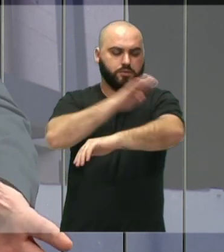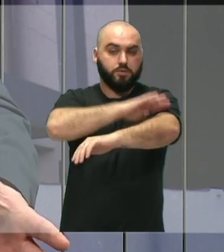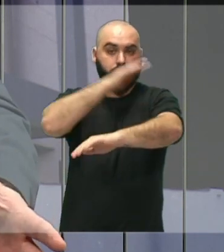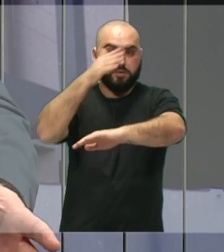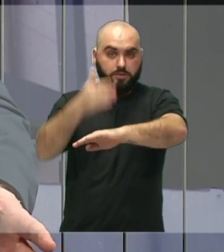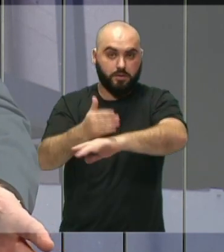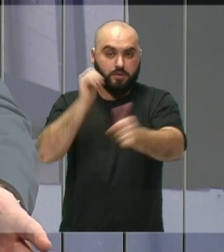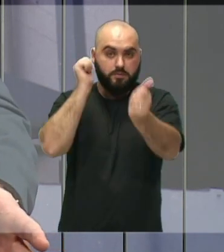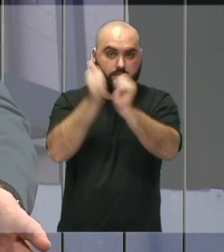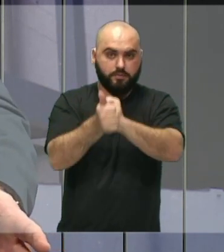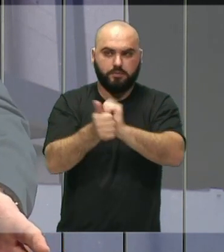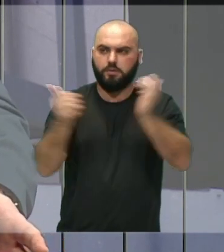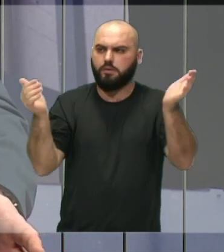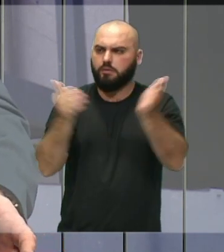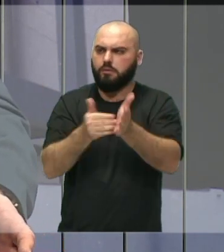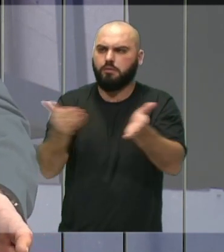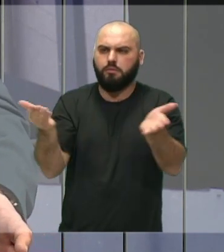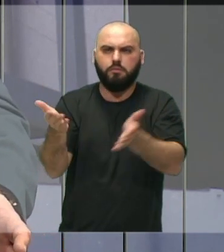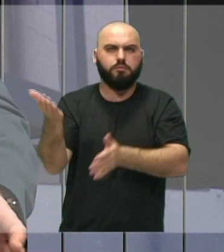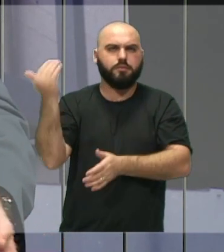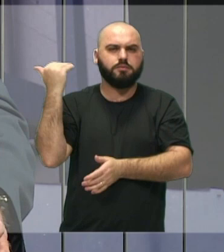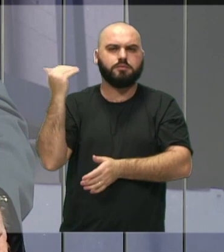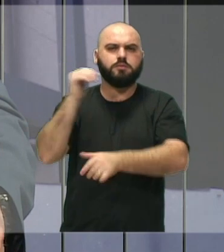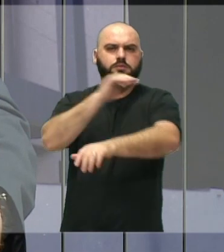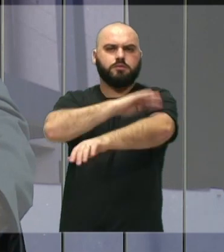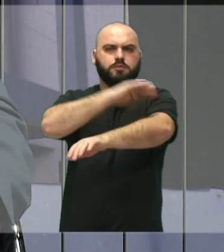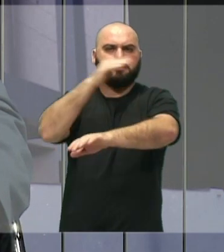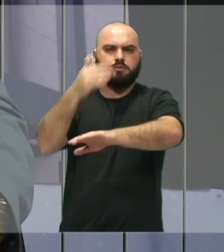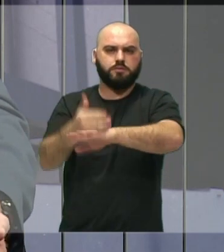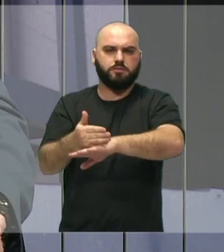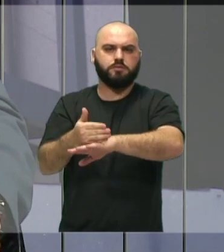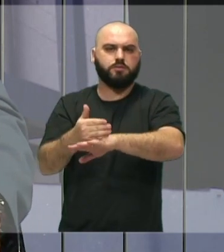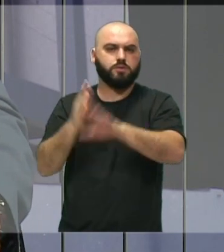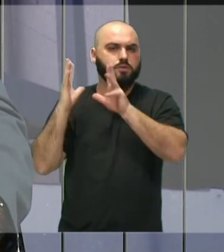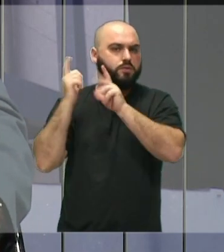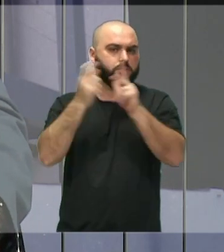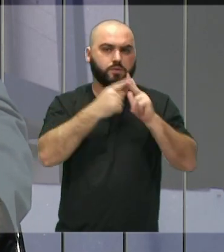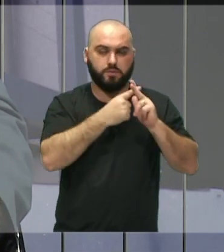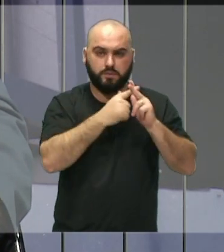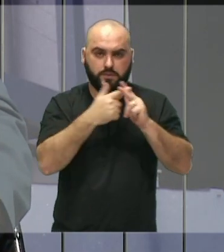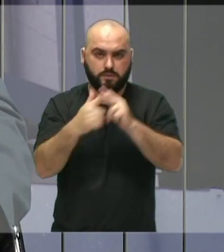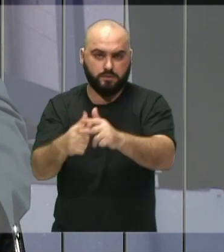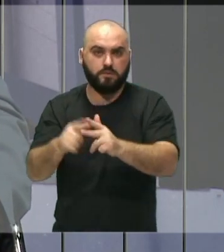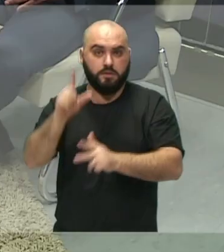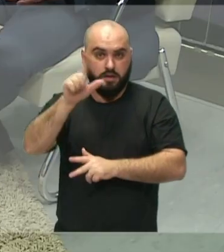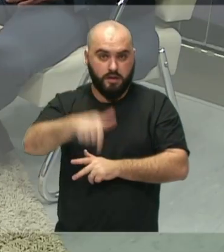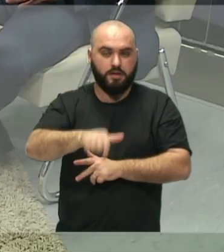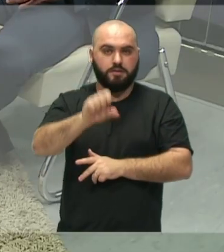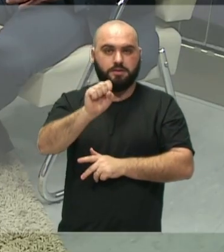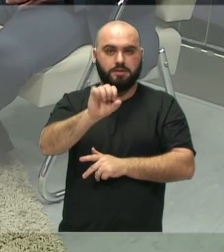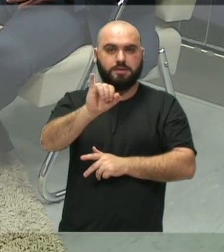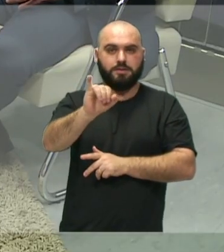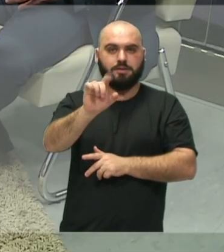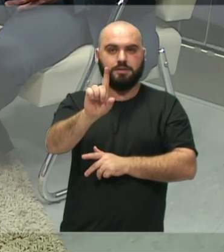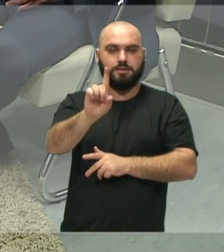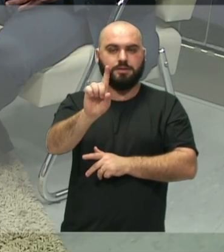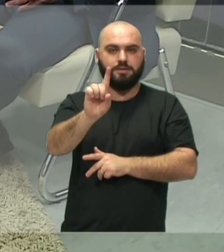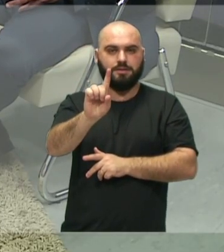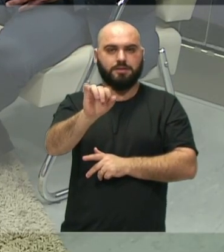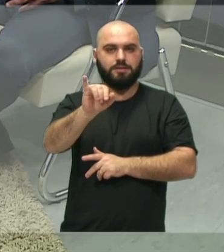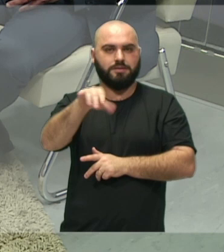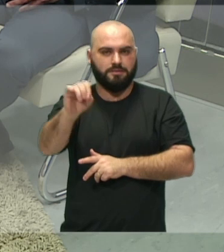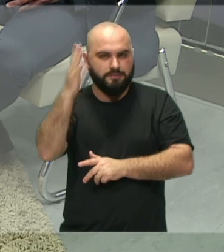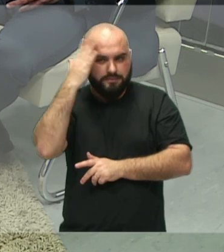de esportes. Até agora há pouco tempo, um ginásio foi completamente todo reformado, que é o do Jucílio Fernandes,